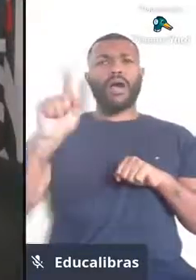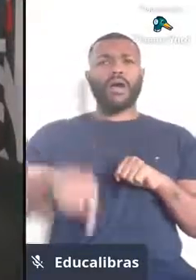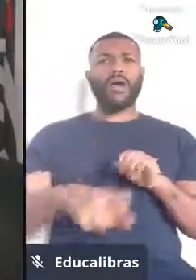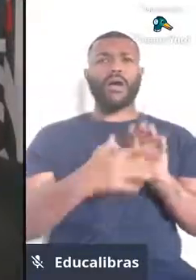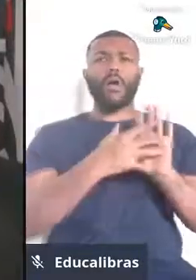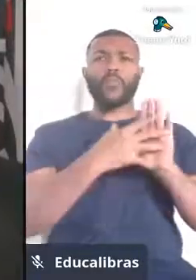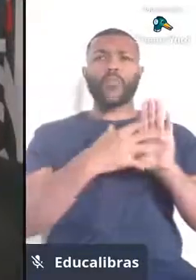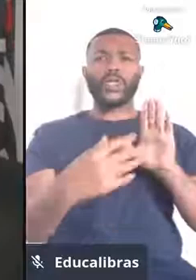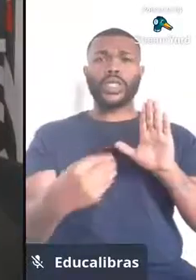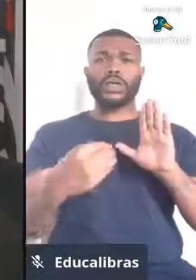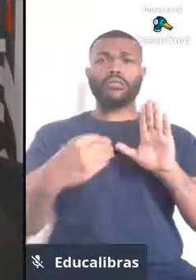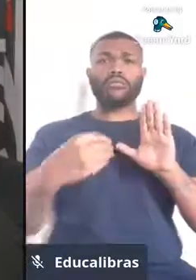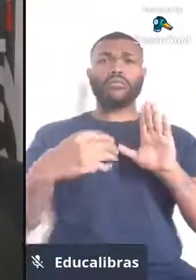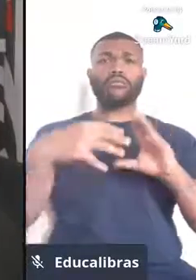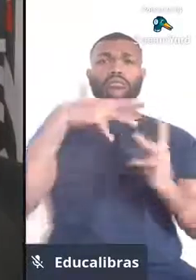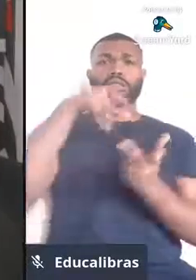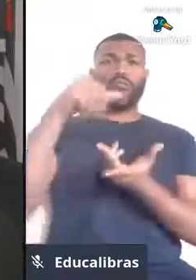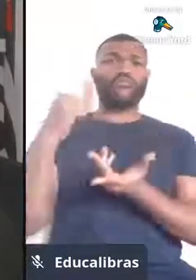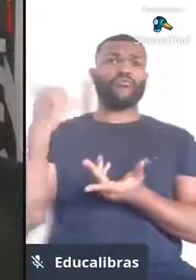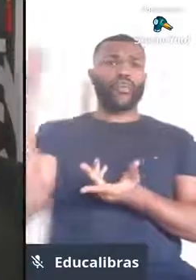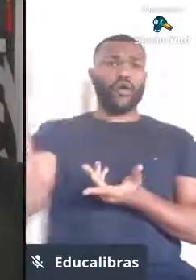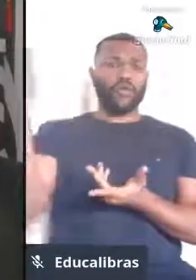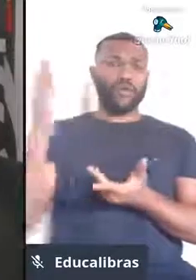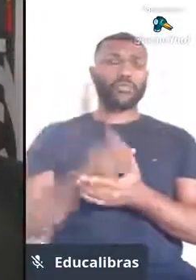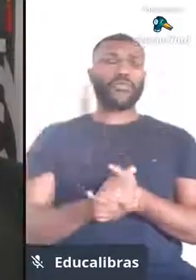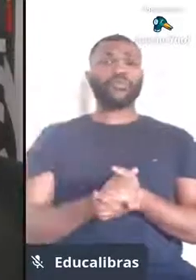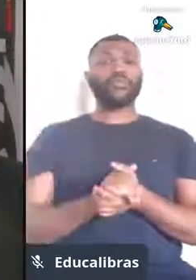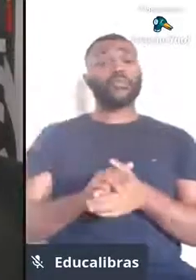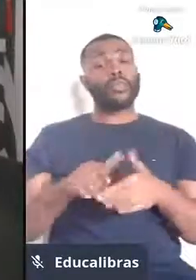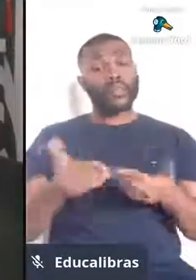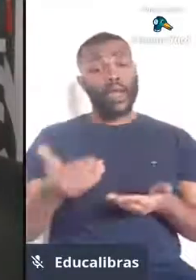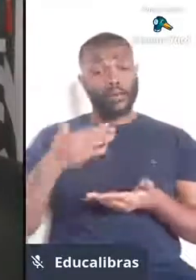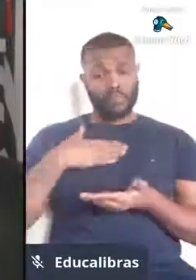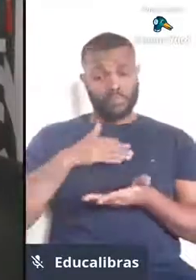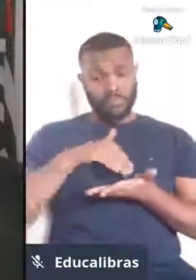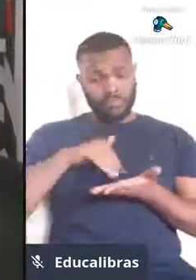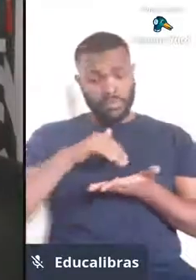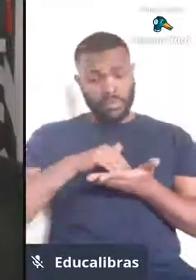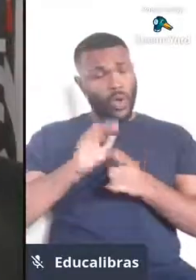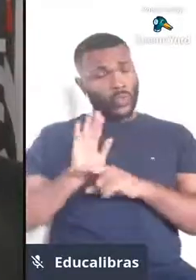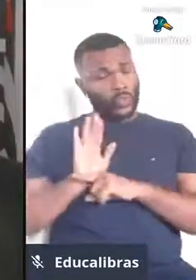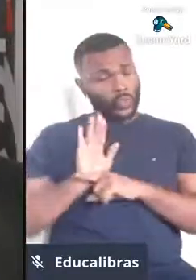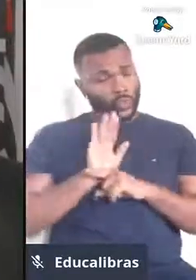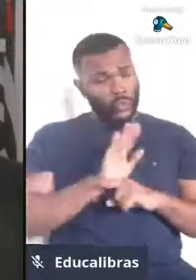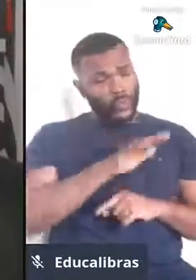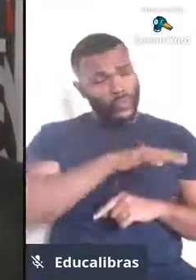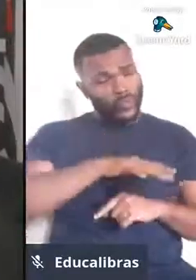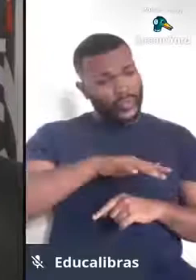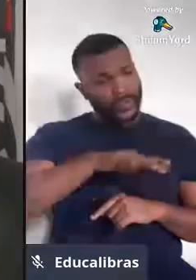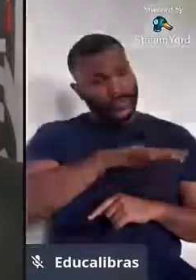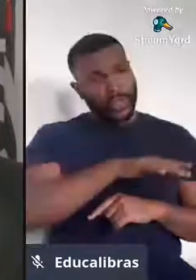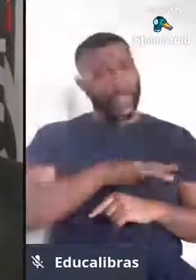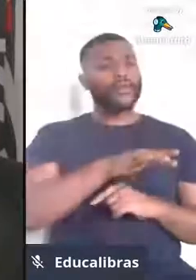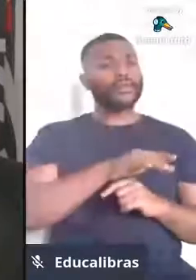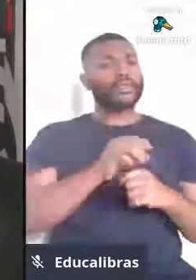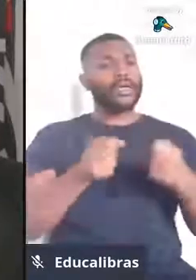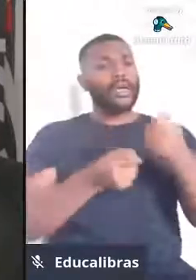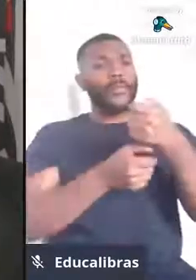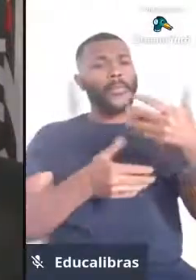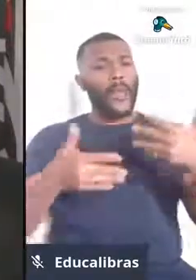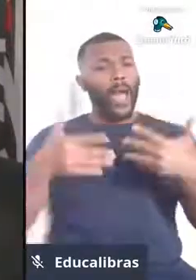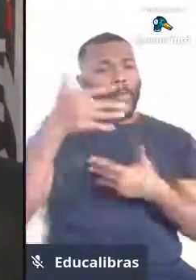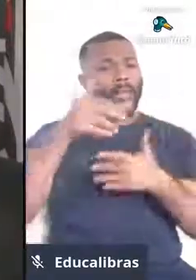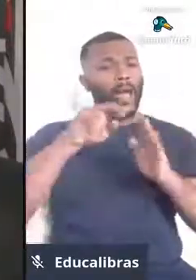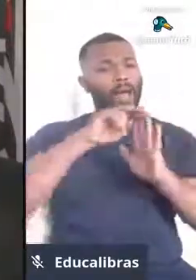exterior. Então, a gente tem auxiliado vocês, não só fazendo mapeamento de melhores práticas, como a gente